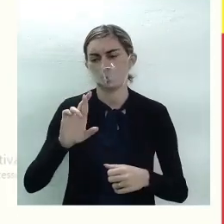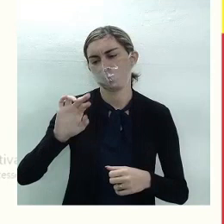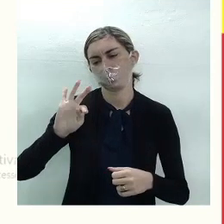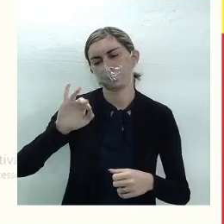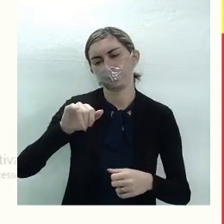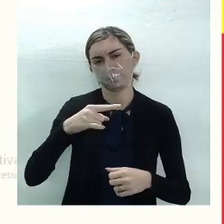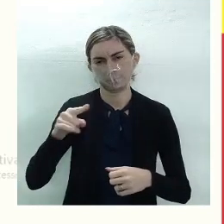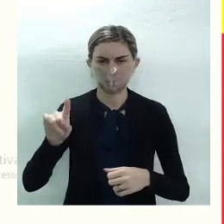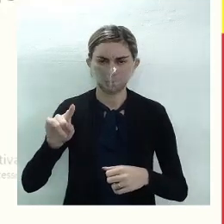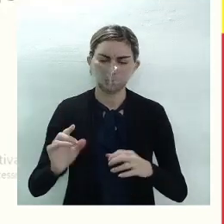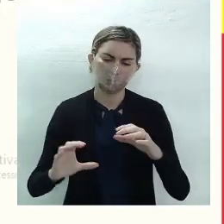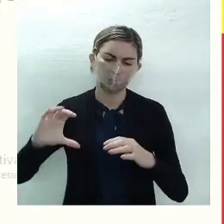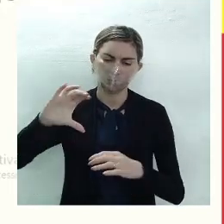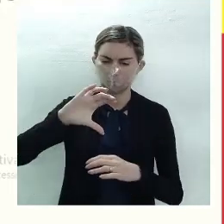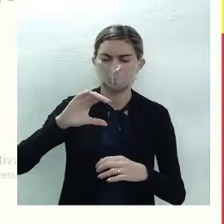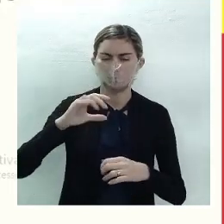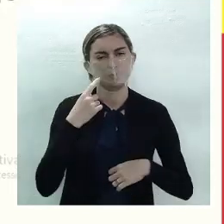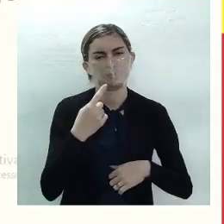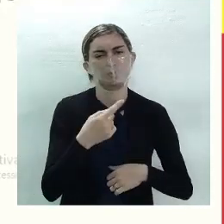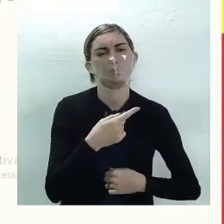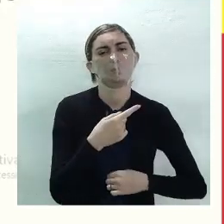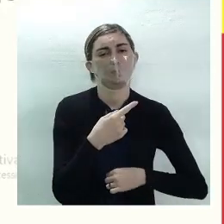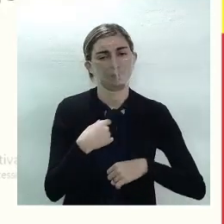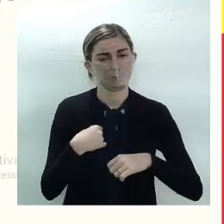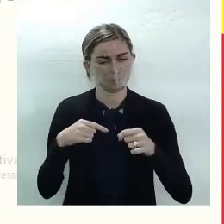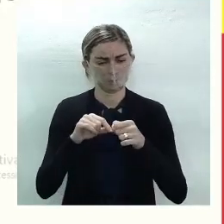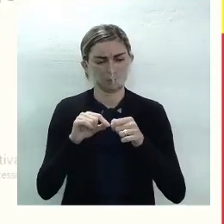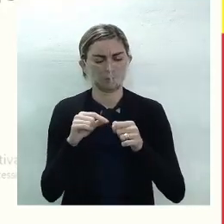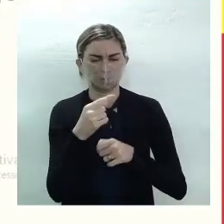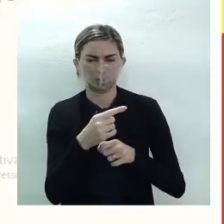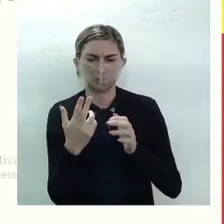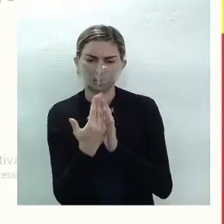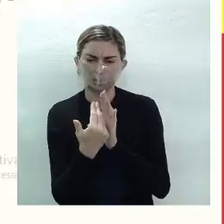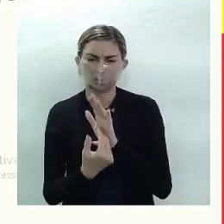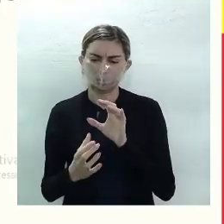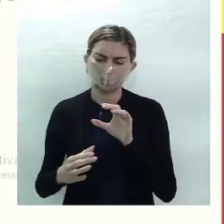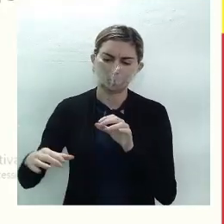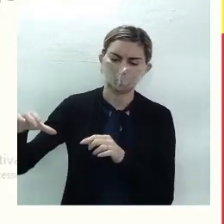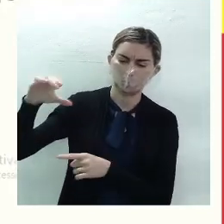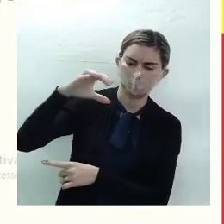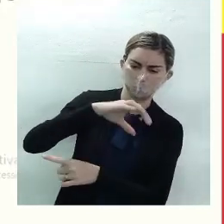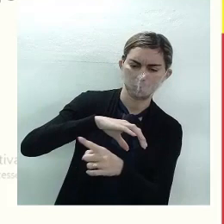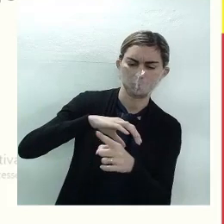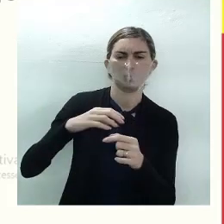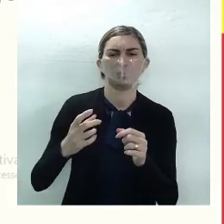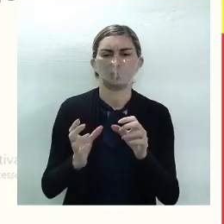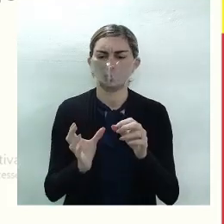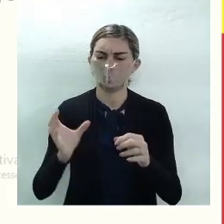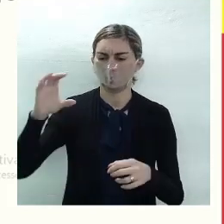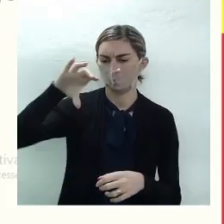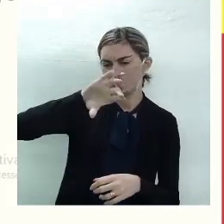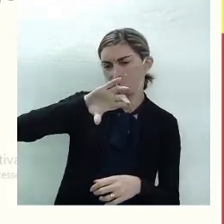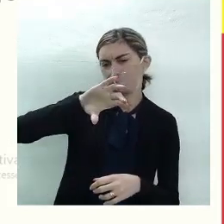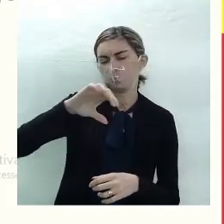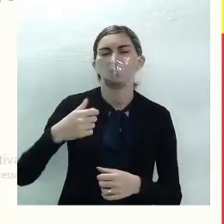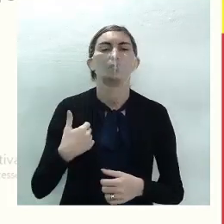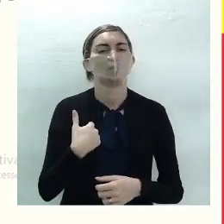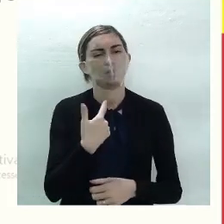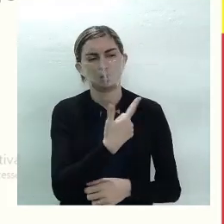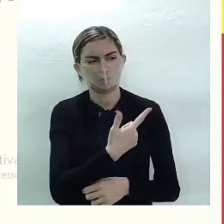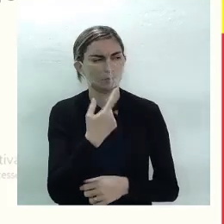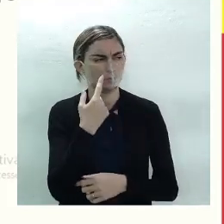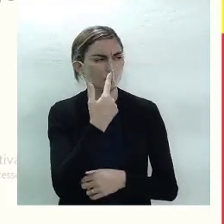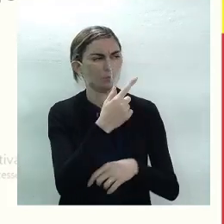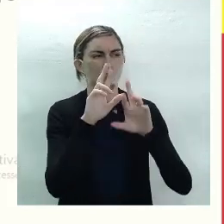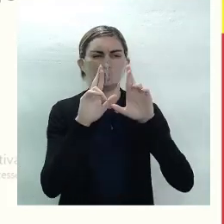rotacionei a imagem. Então, ó, você vai pegar essa imagem e vai rotacionar. Tá em verde, ó, veja aí, ó. Opa, veja